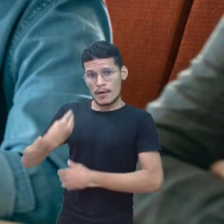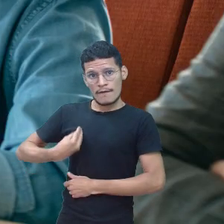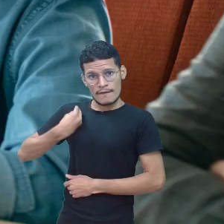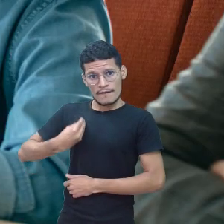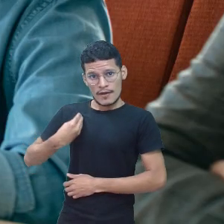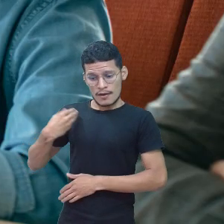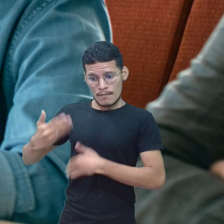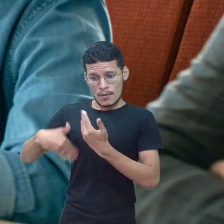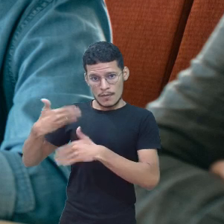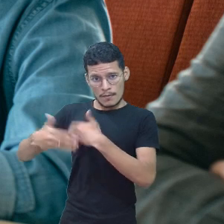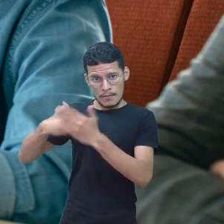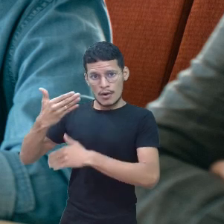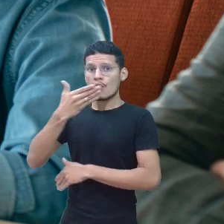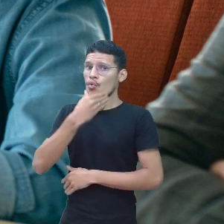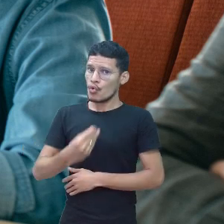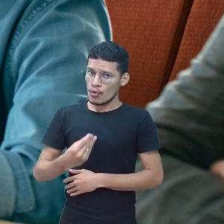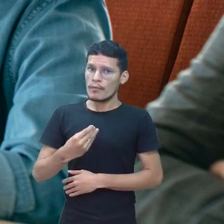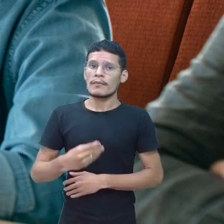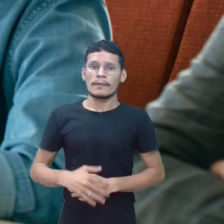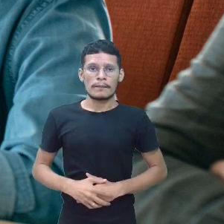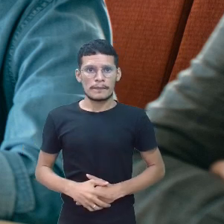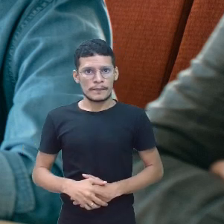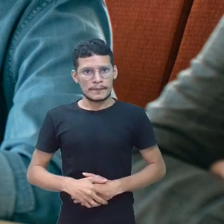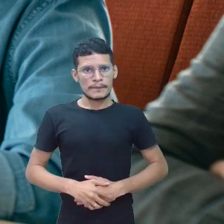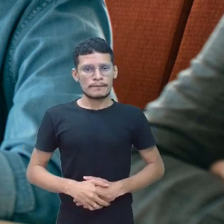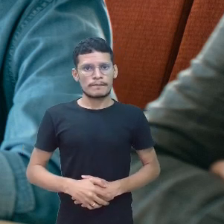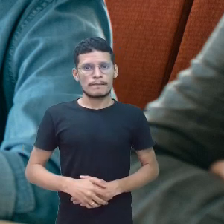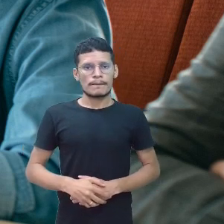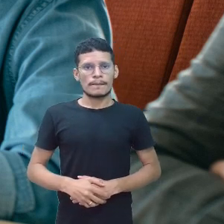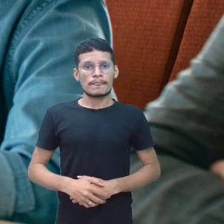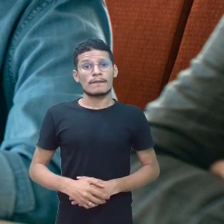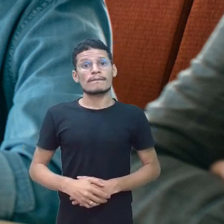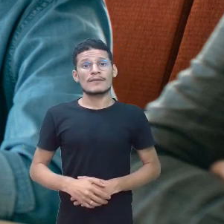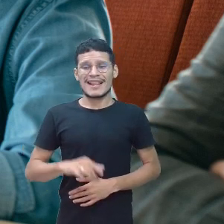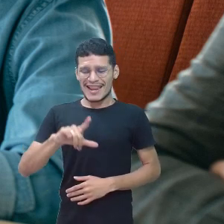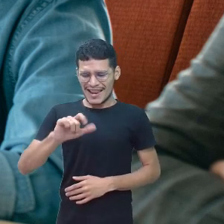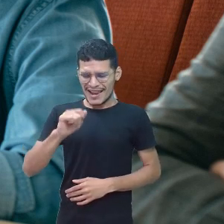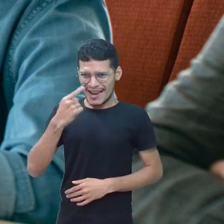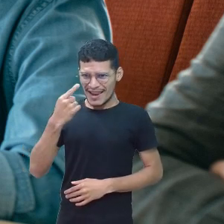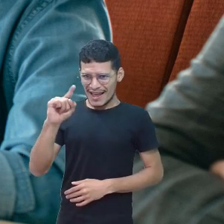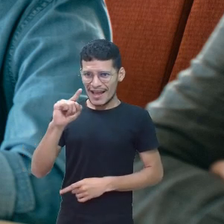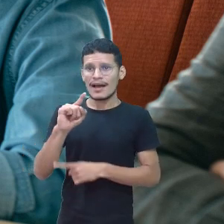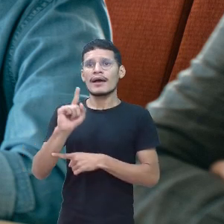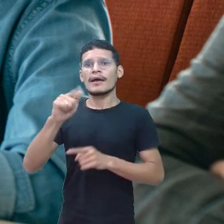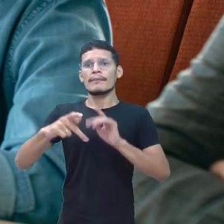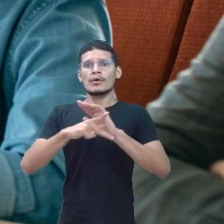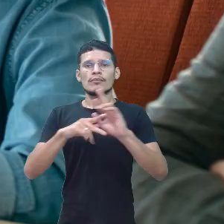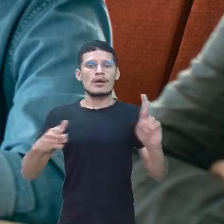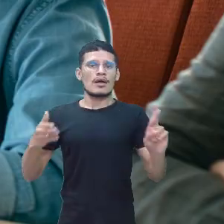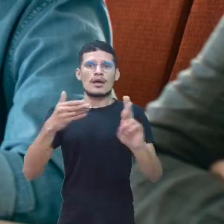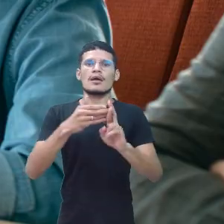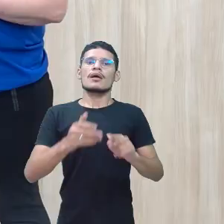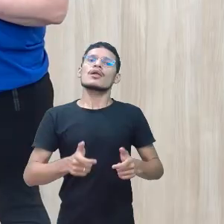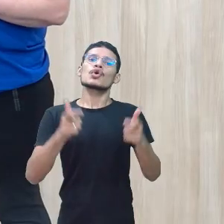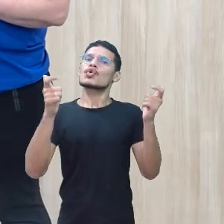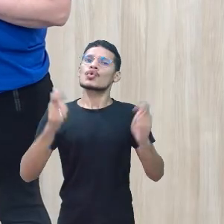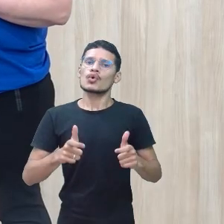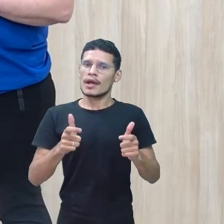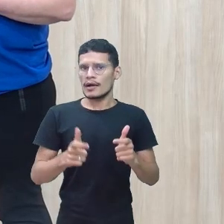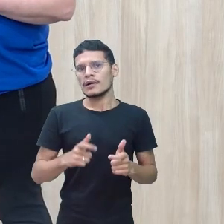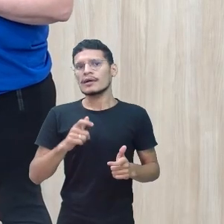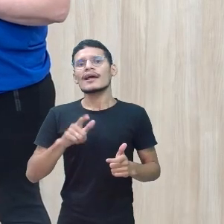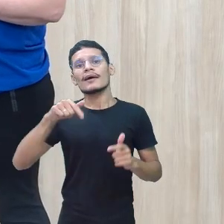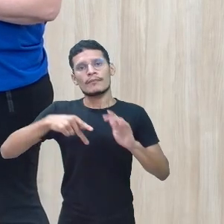viver. Lá se tornou homem. Então, esse lá é referente do lugar, não é? Não é um advérbio